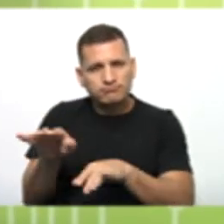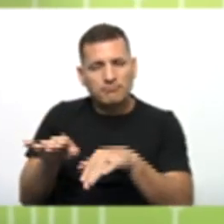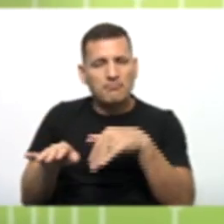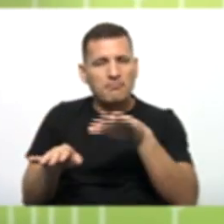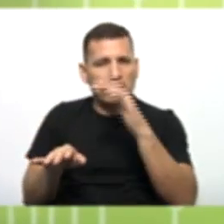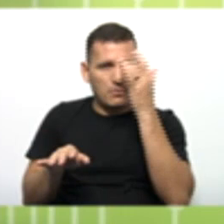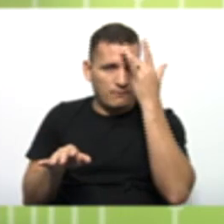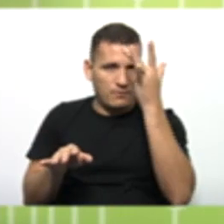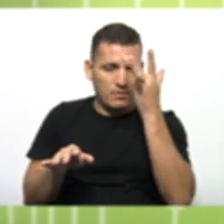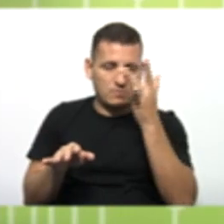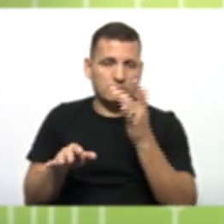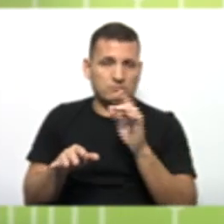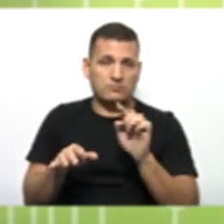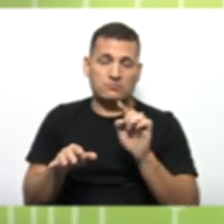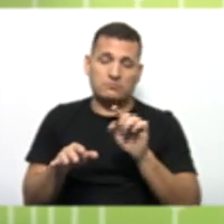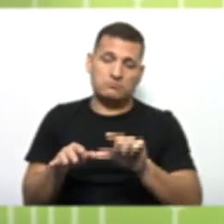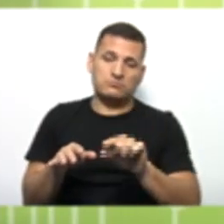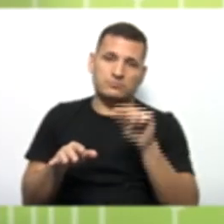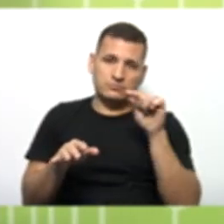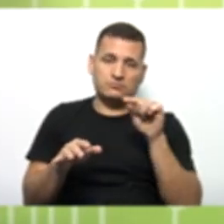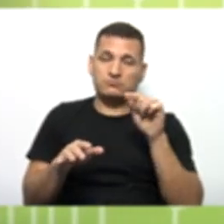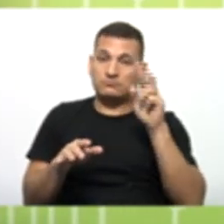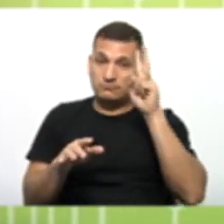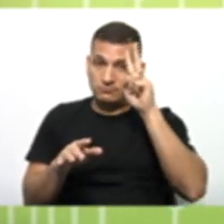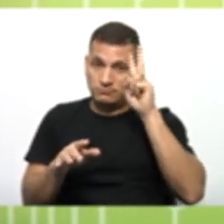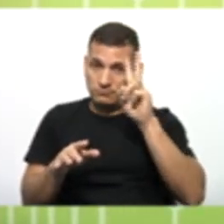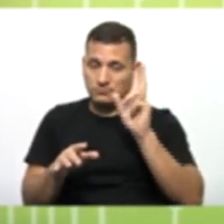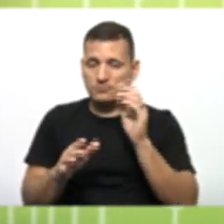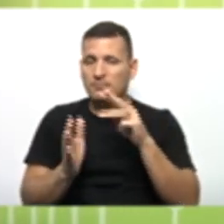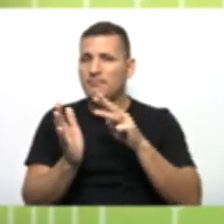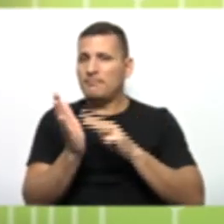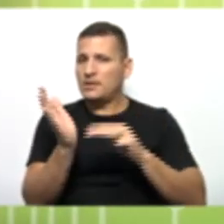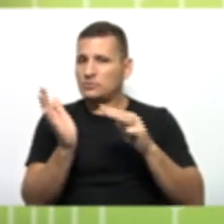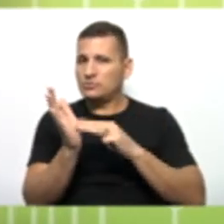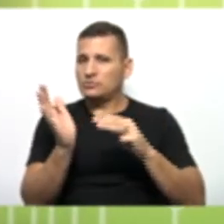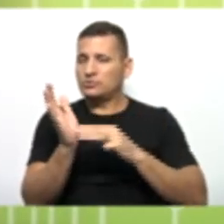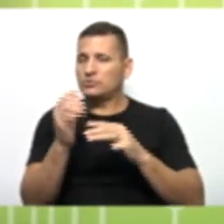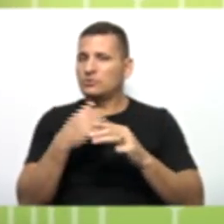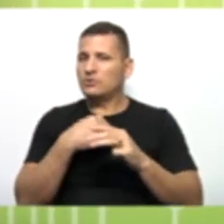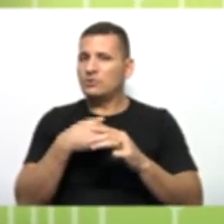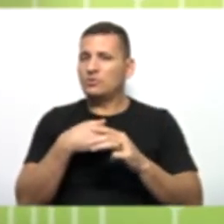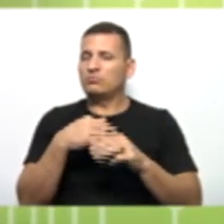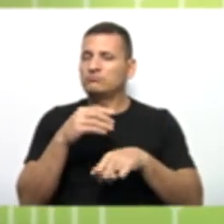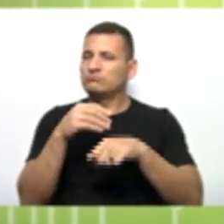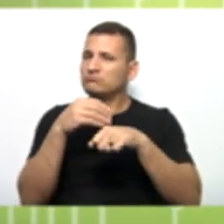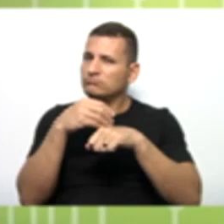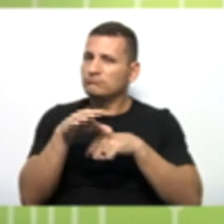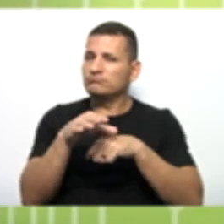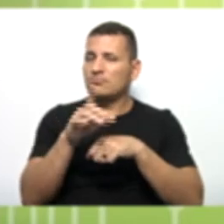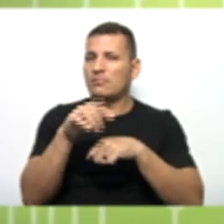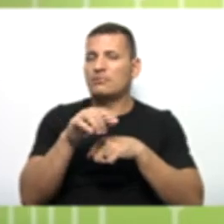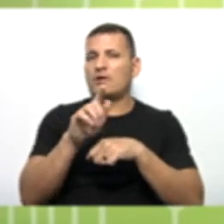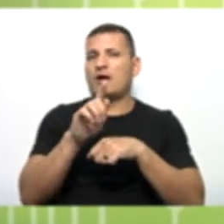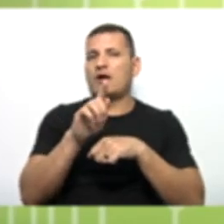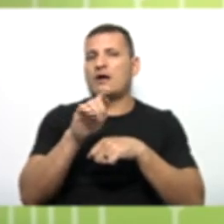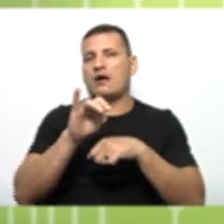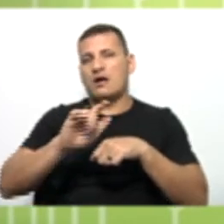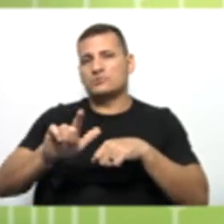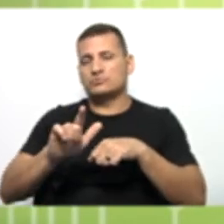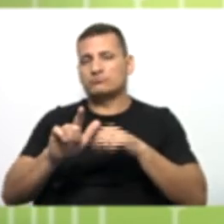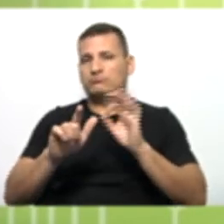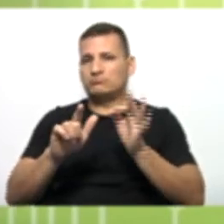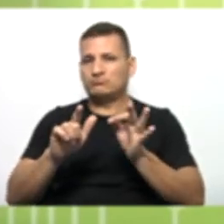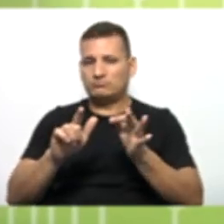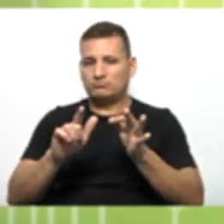certo? Lembre-se que a metodologia que eu indico para vocês é o método ágil. Não amarrem nada, gente,